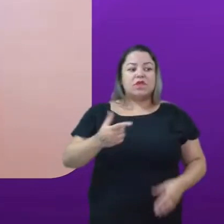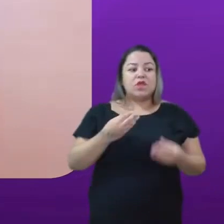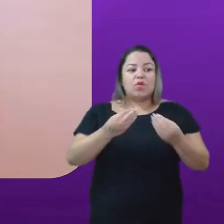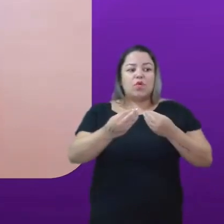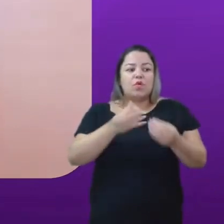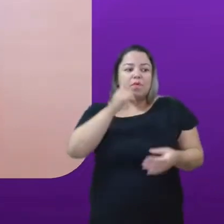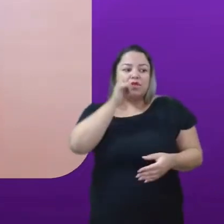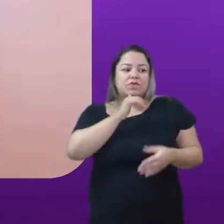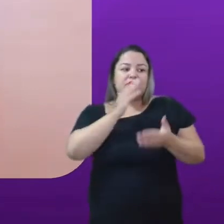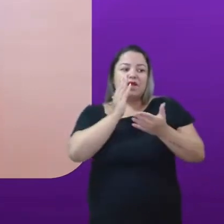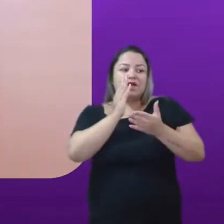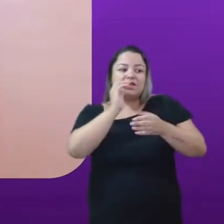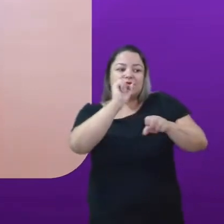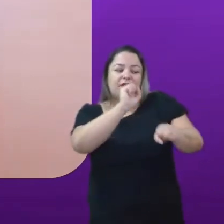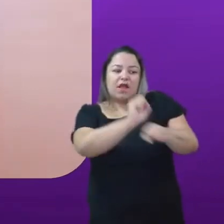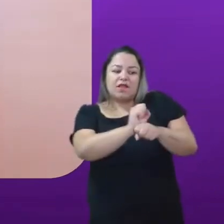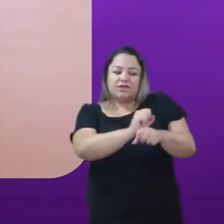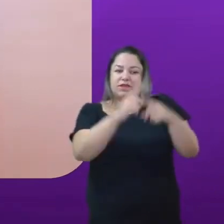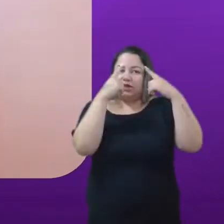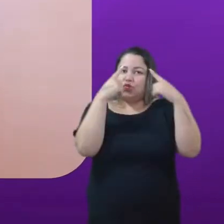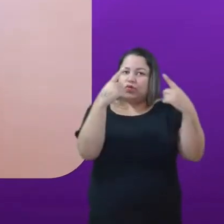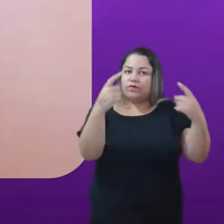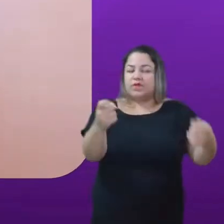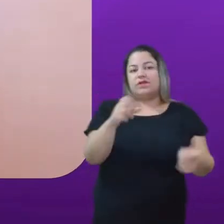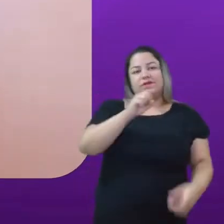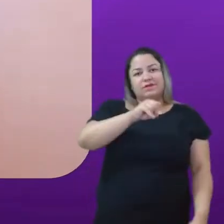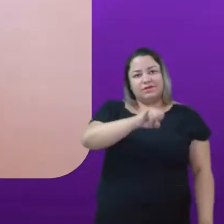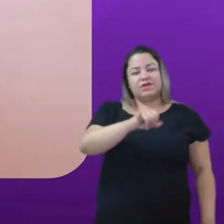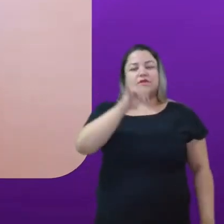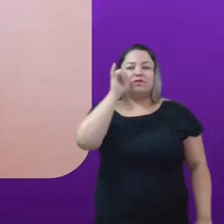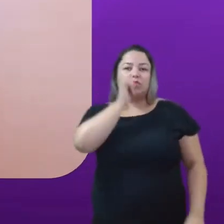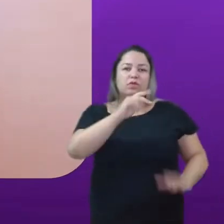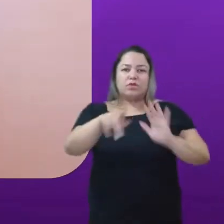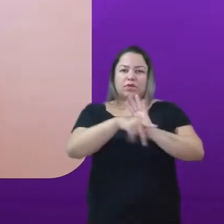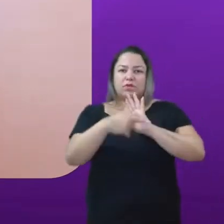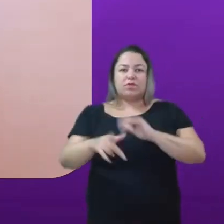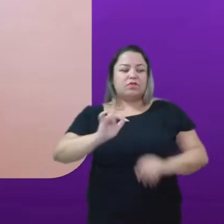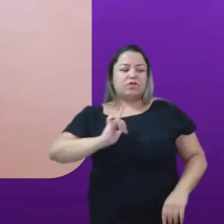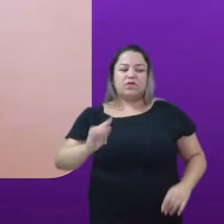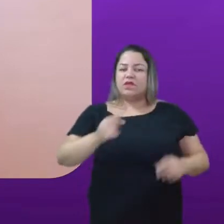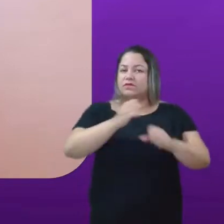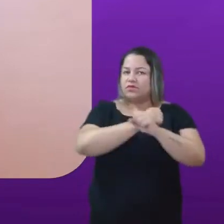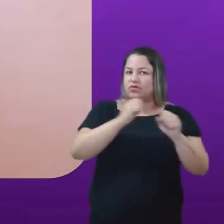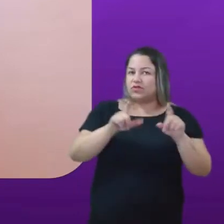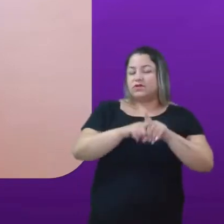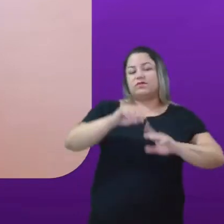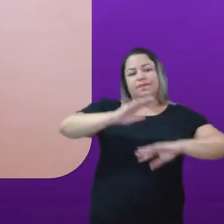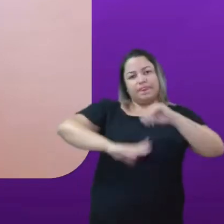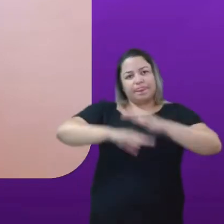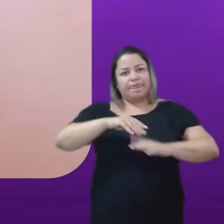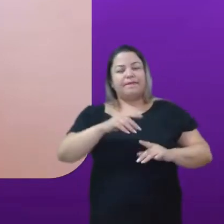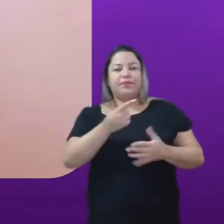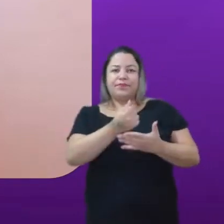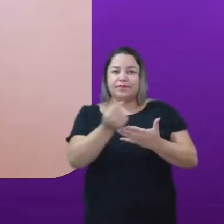romperem esses ciclos de violência se essas mulheres não têm as condições de ter autonomia